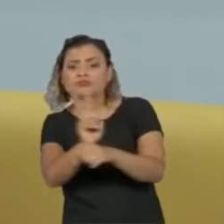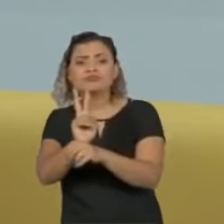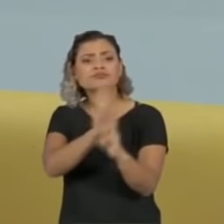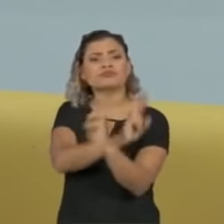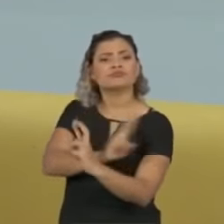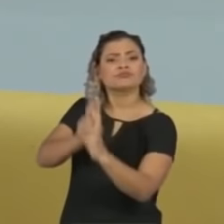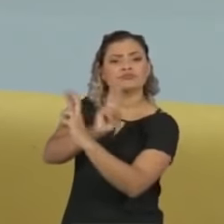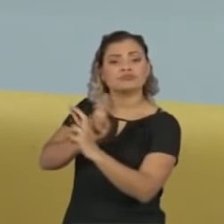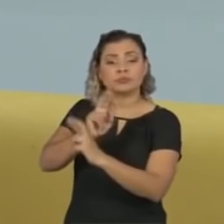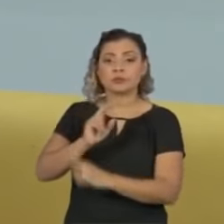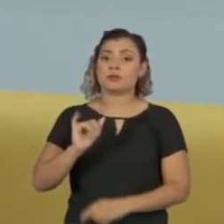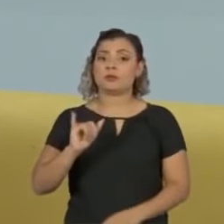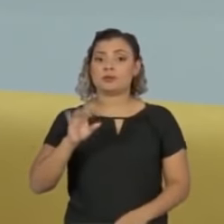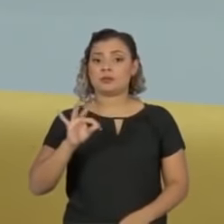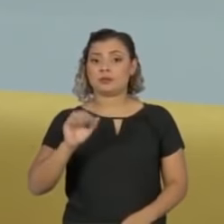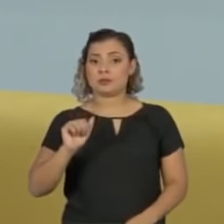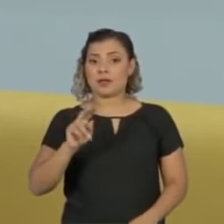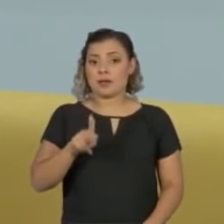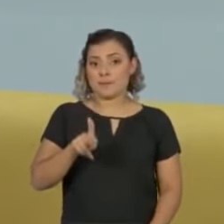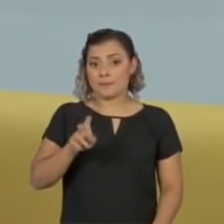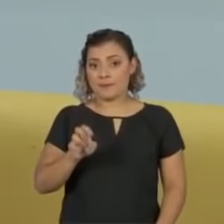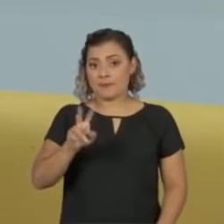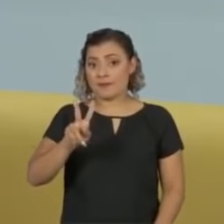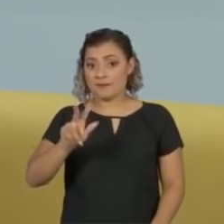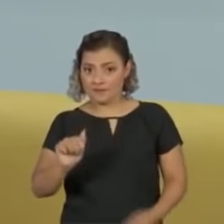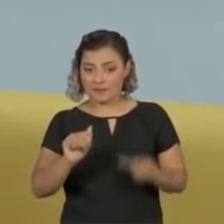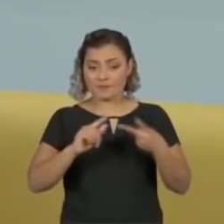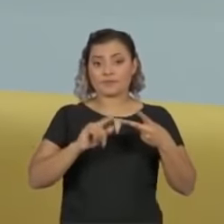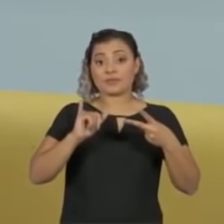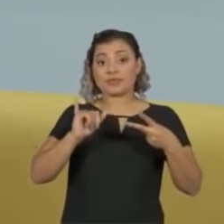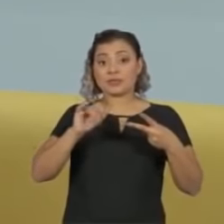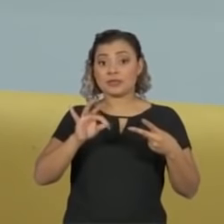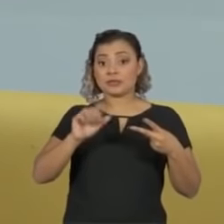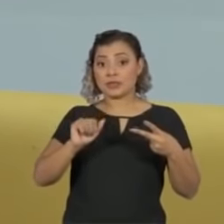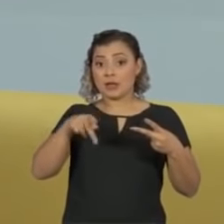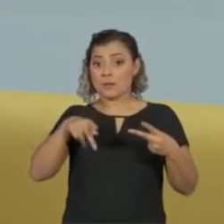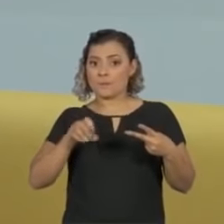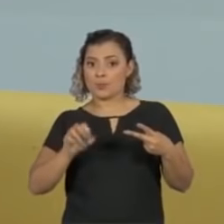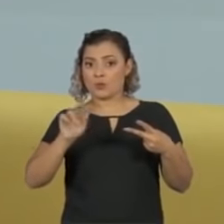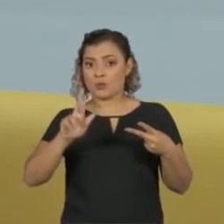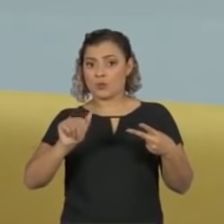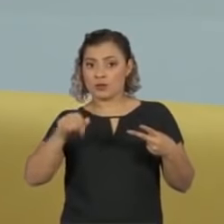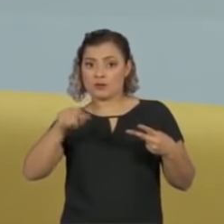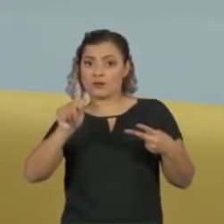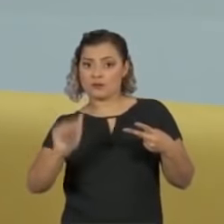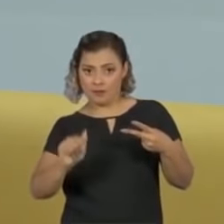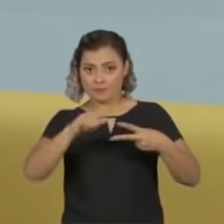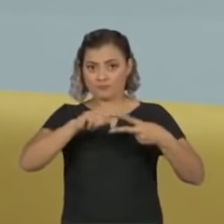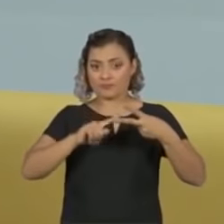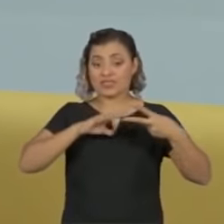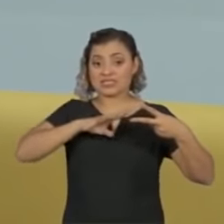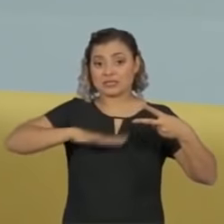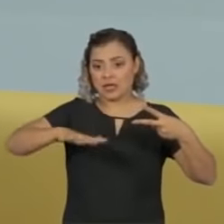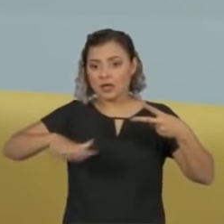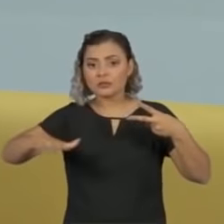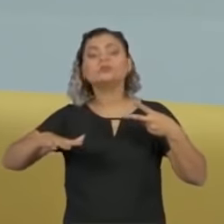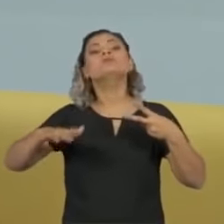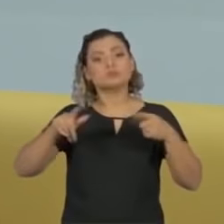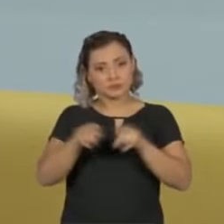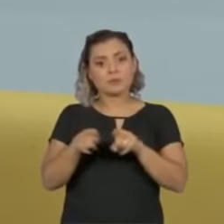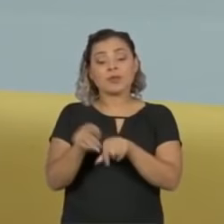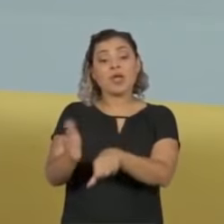dias Itapeva e Itaporanga, outras 2 cidades do interior paulista, por onde ele passou pouco antes de apresentar